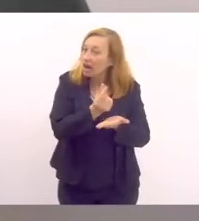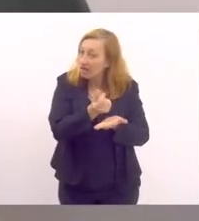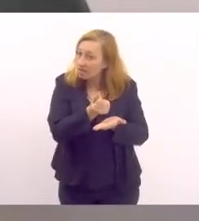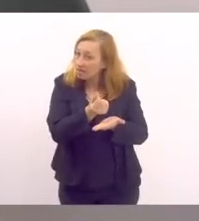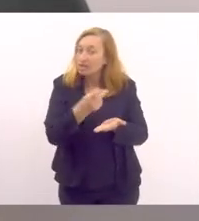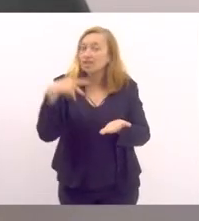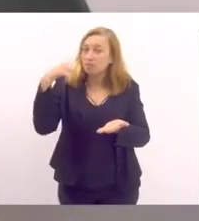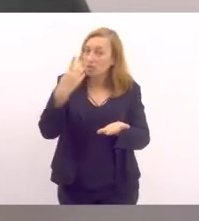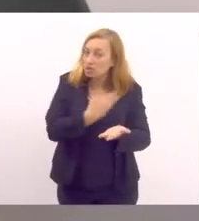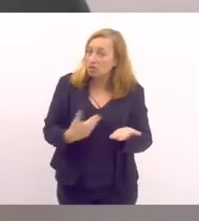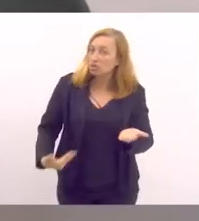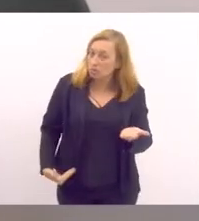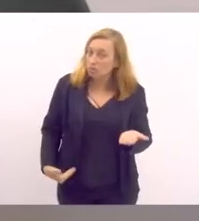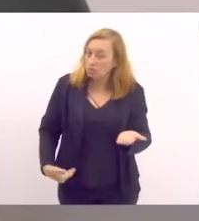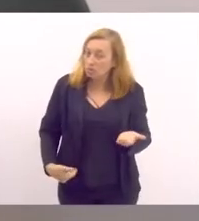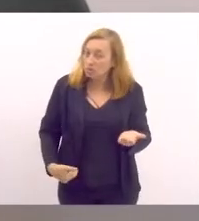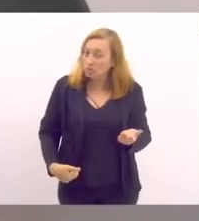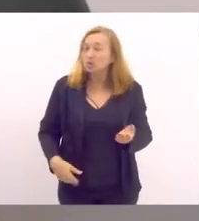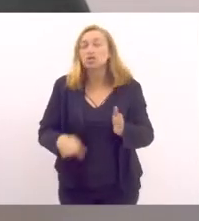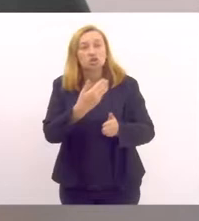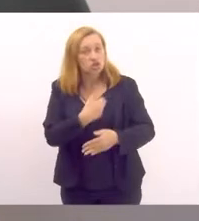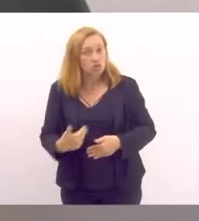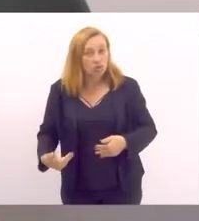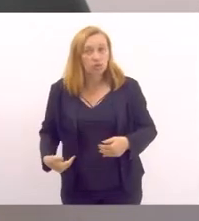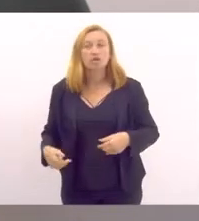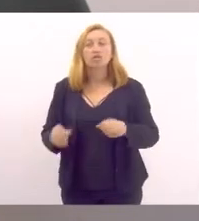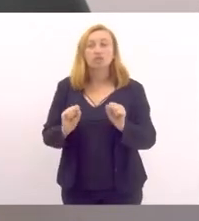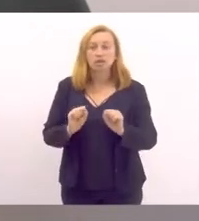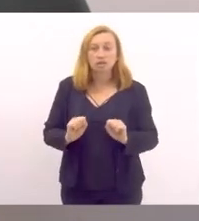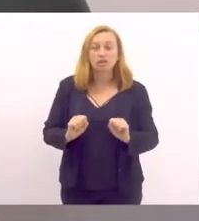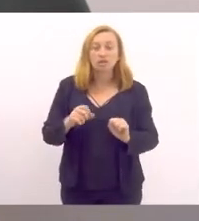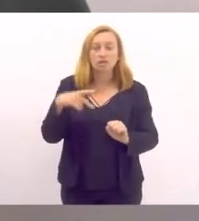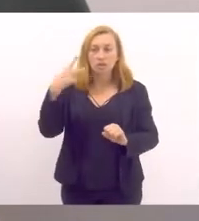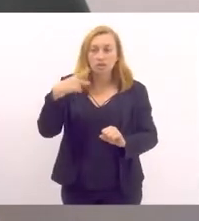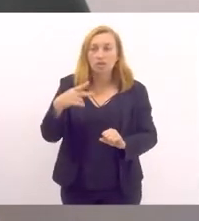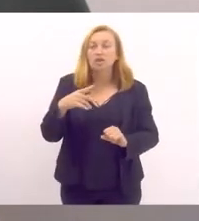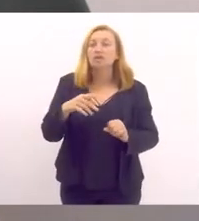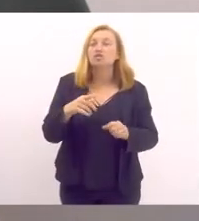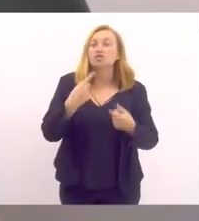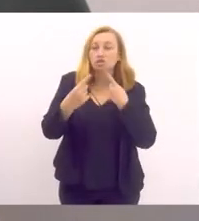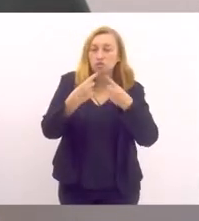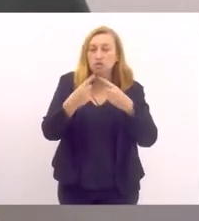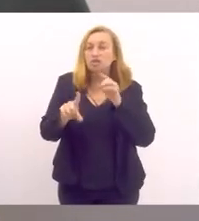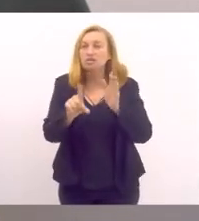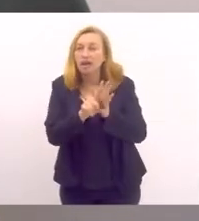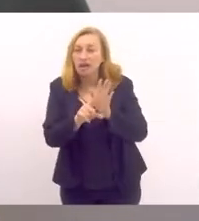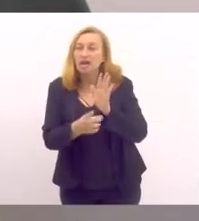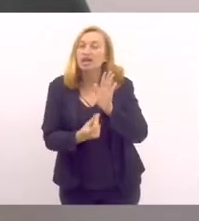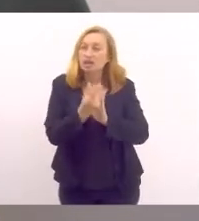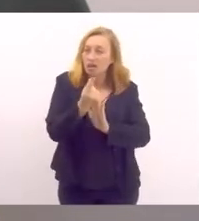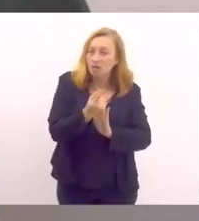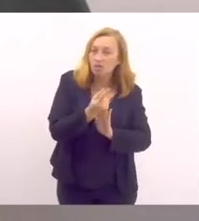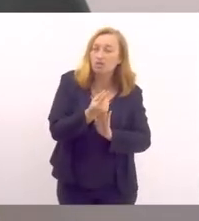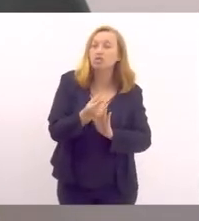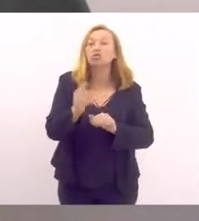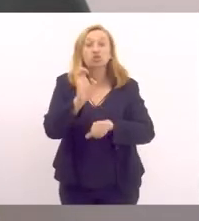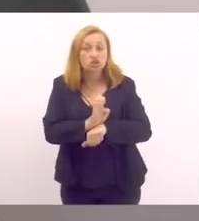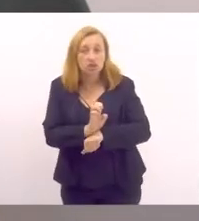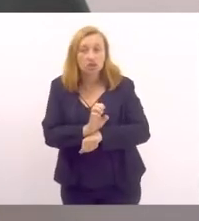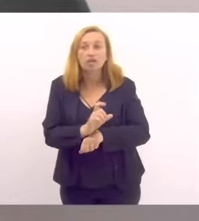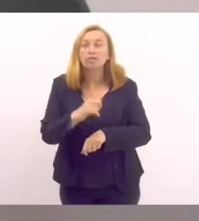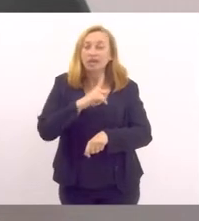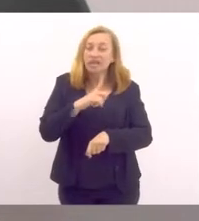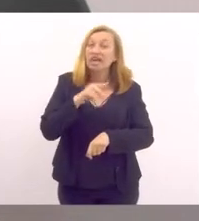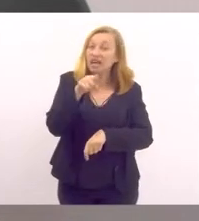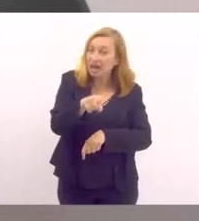política pública, da política de governo, fazer parte da discussão da LDO, do PPA e da LOA, do Estado, para que tenham